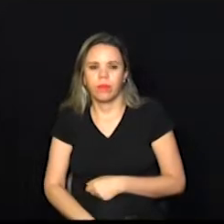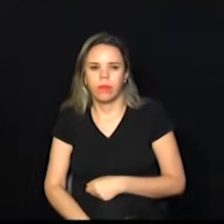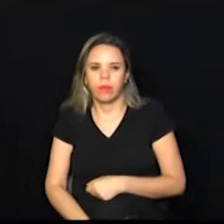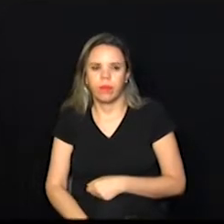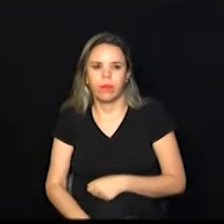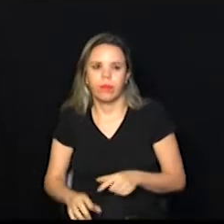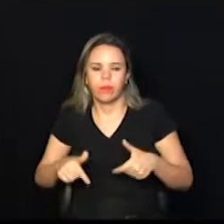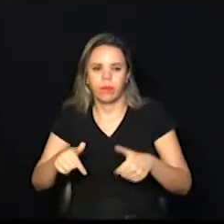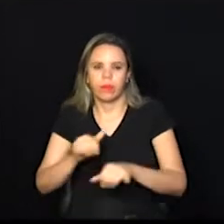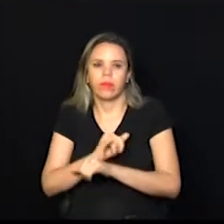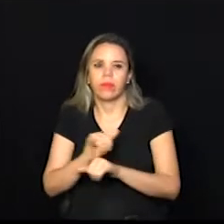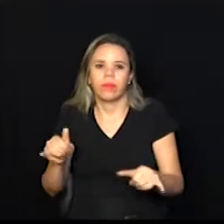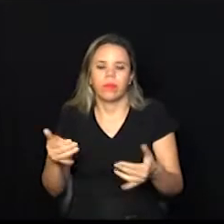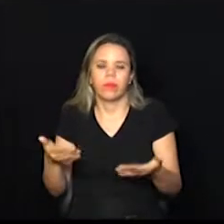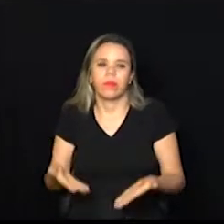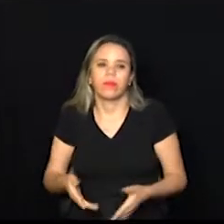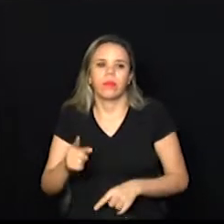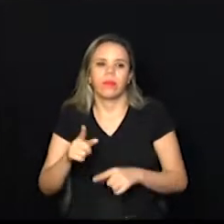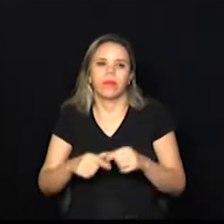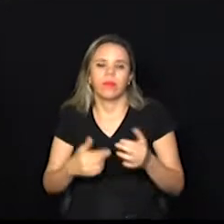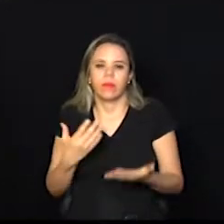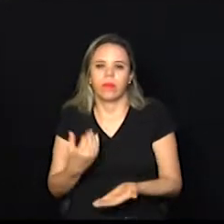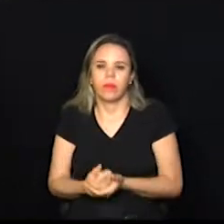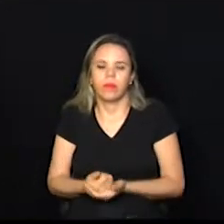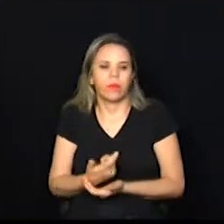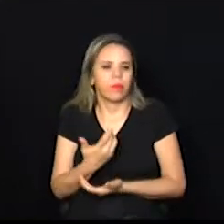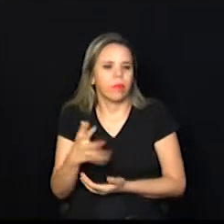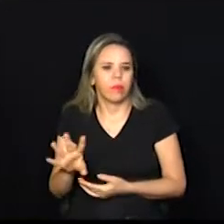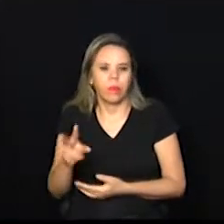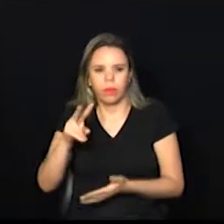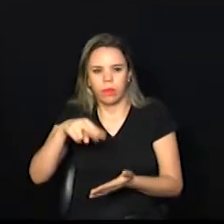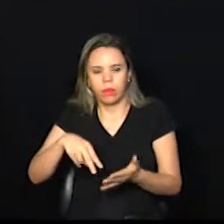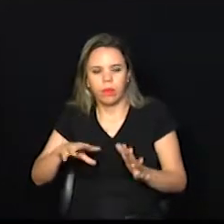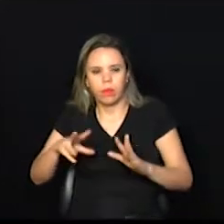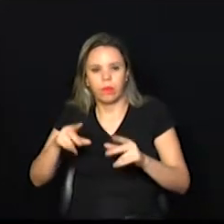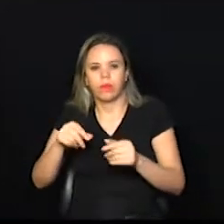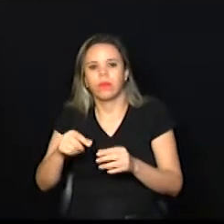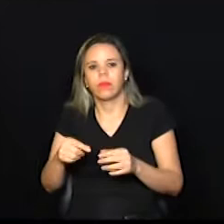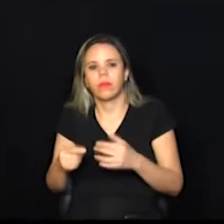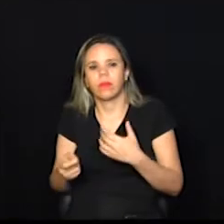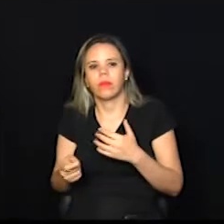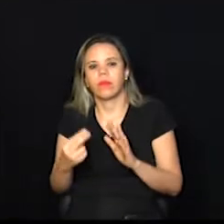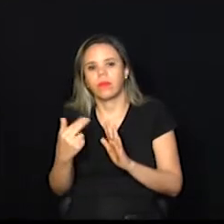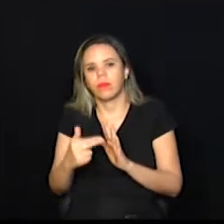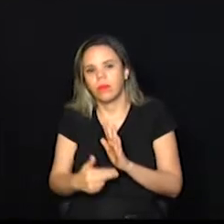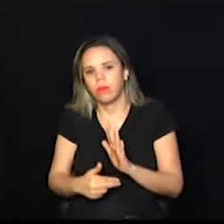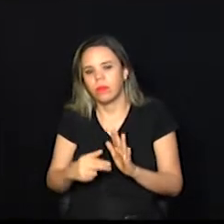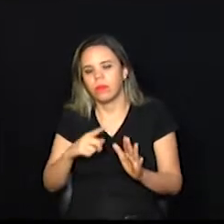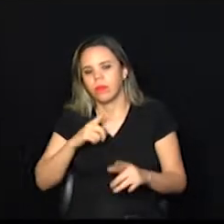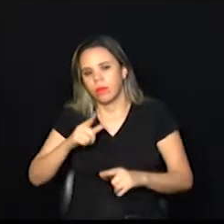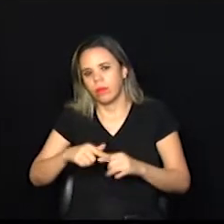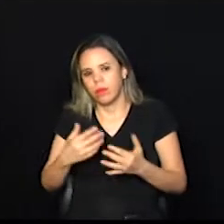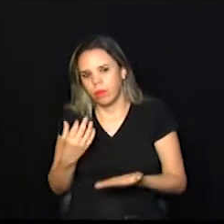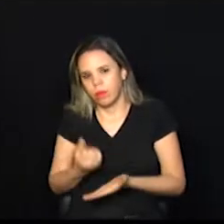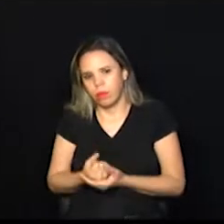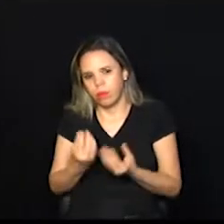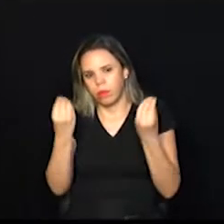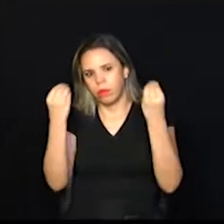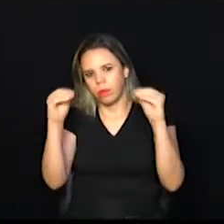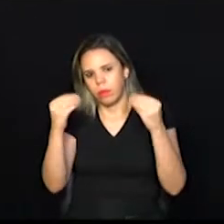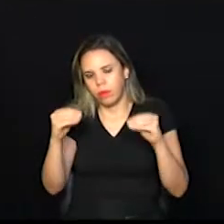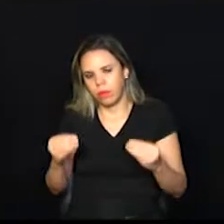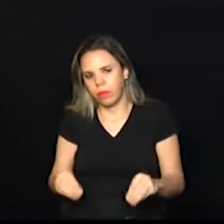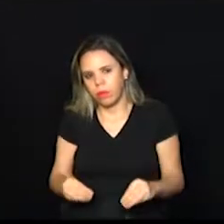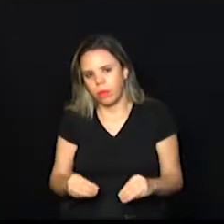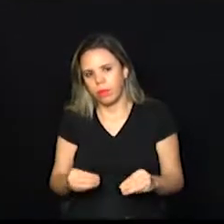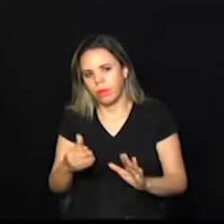Ações e campanhas. Nesse material tem, eu não quis, vocês estão vendo, tá todos os links aí. Tem um material que foi colocado como adendo aí,